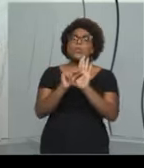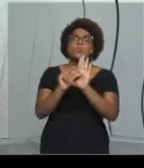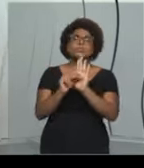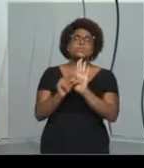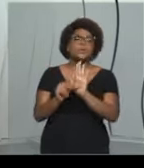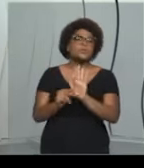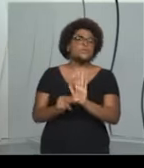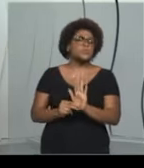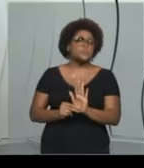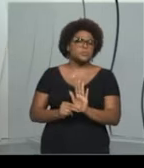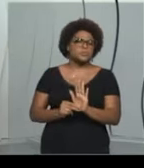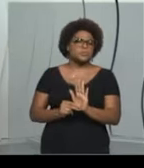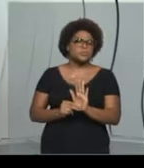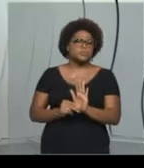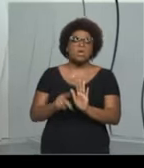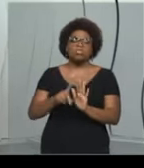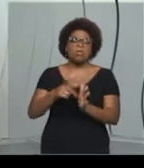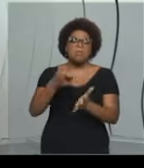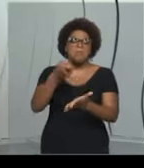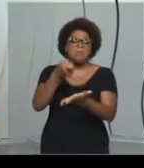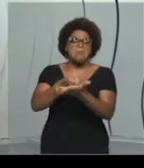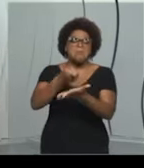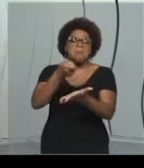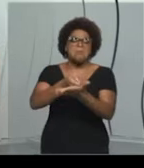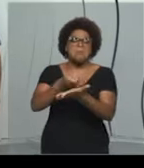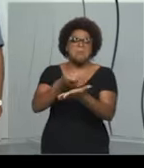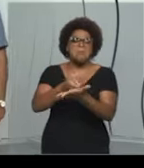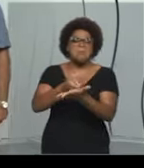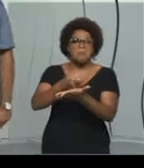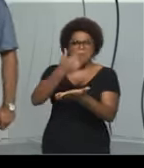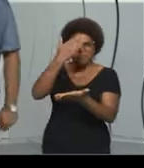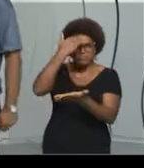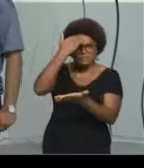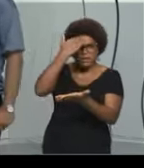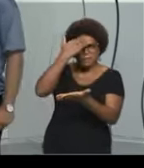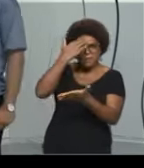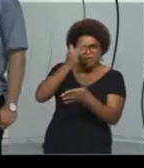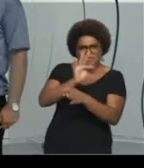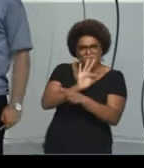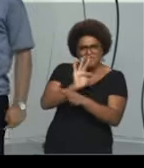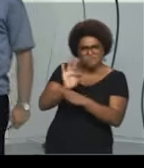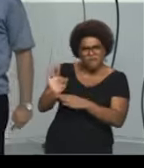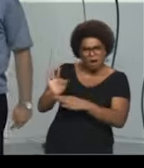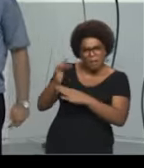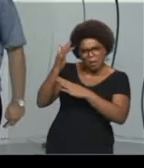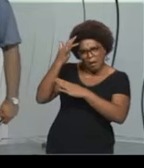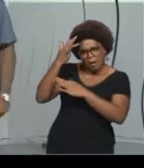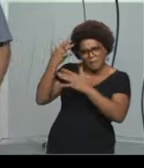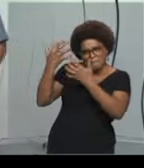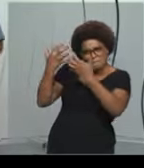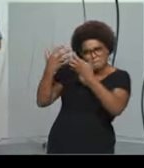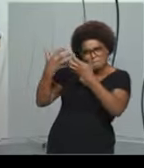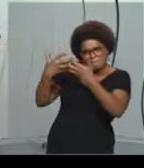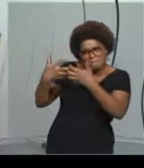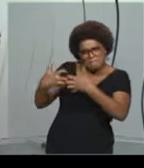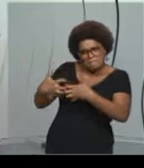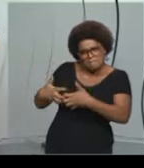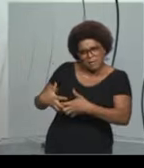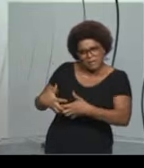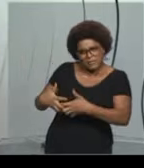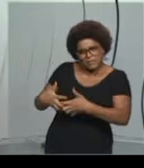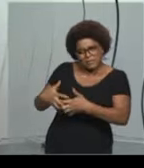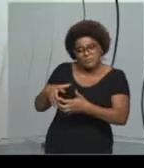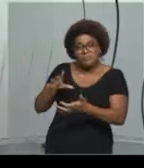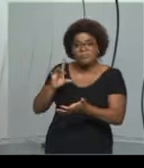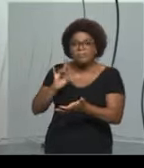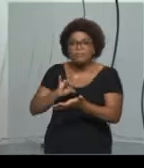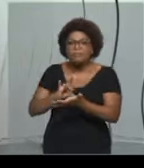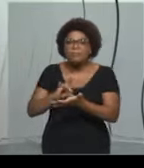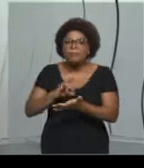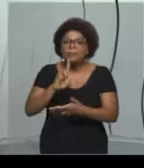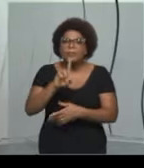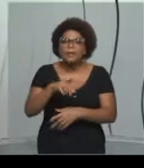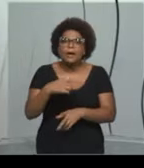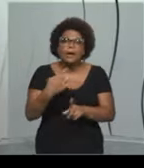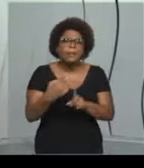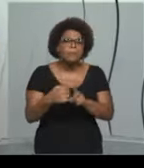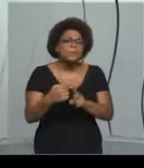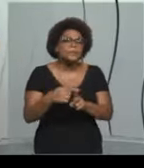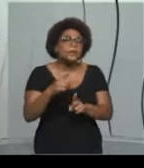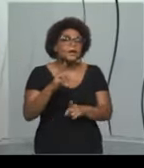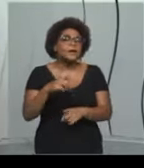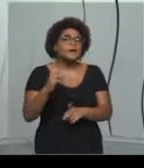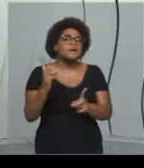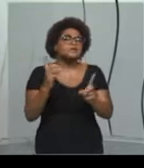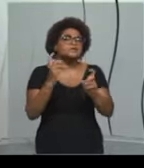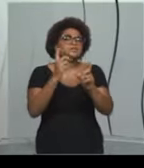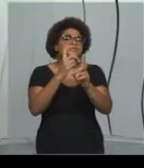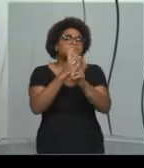vez menos fórmulas e cada vez mais raciocínio. Tanto é verdade, gente, que às vezes é até difícil classificar